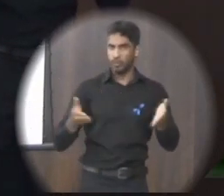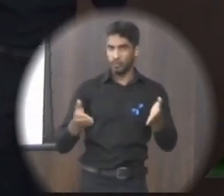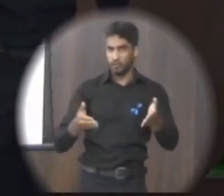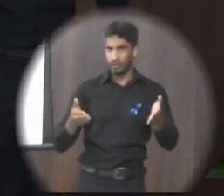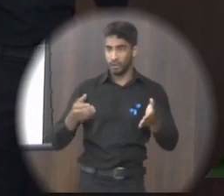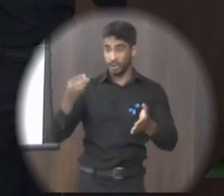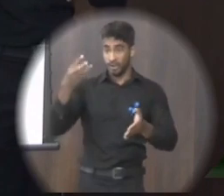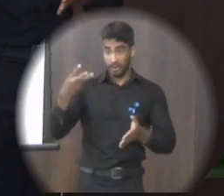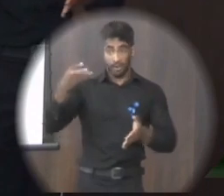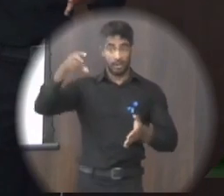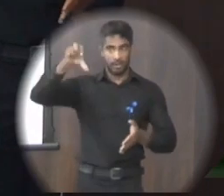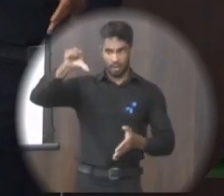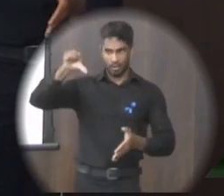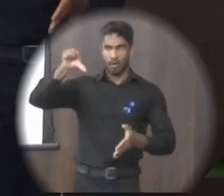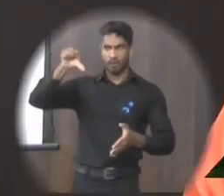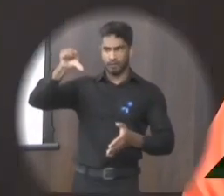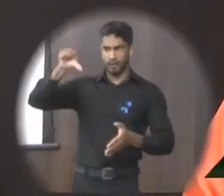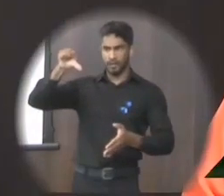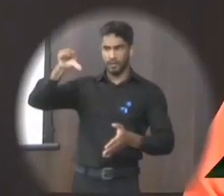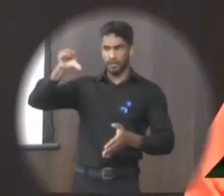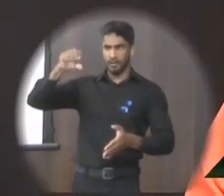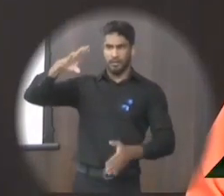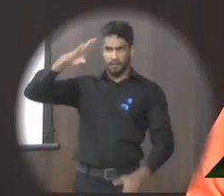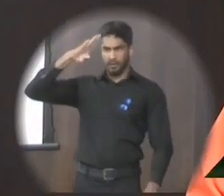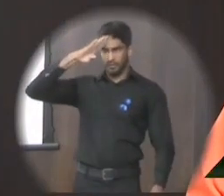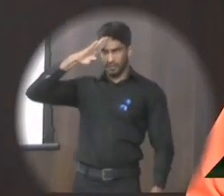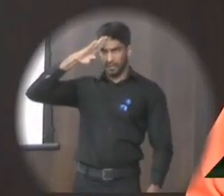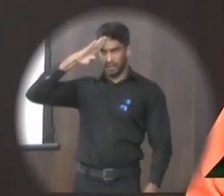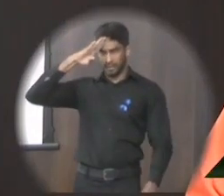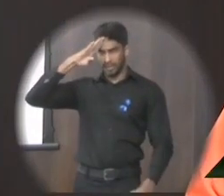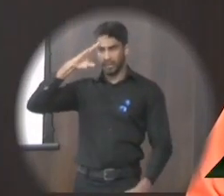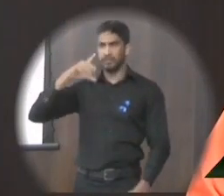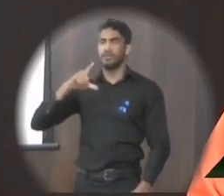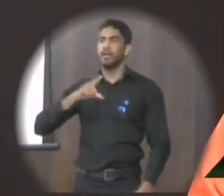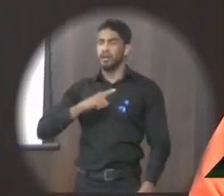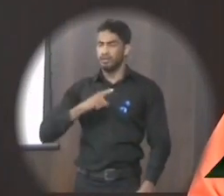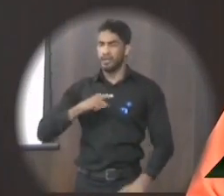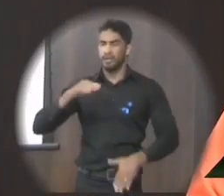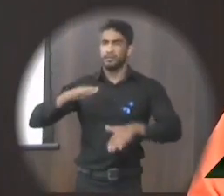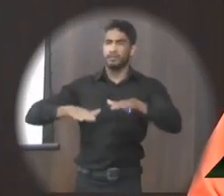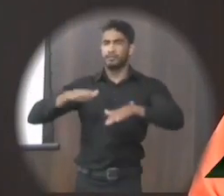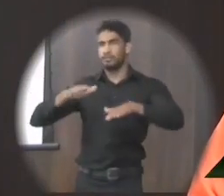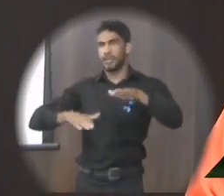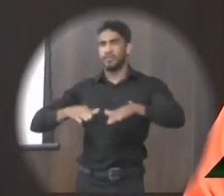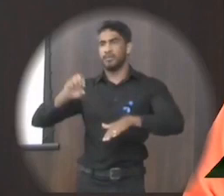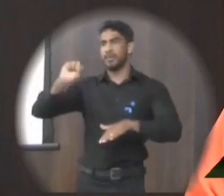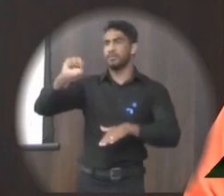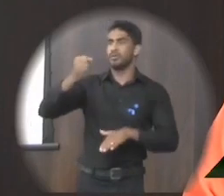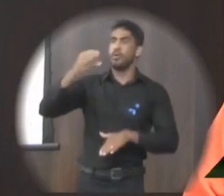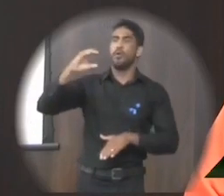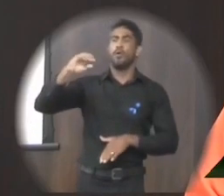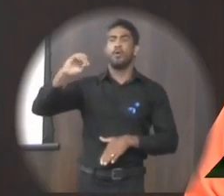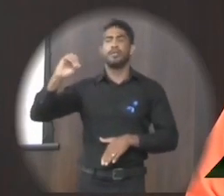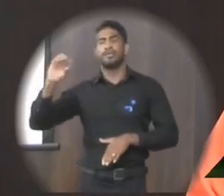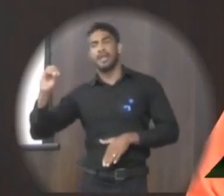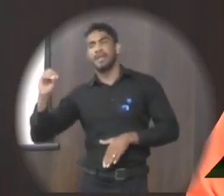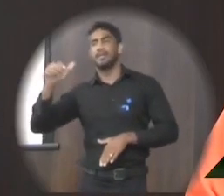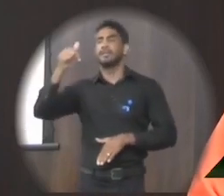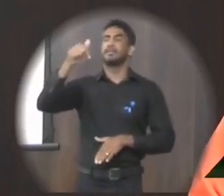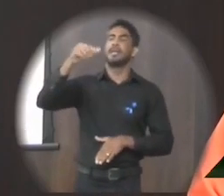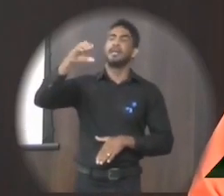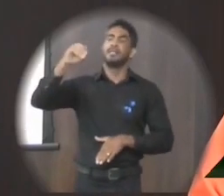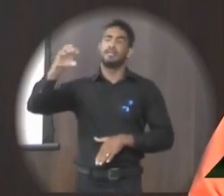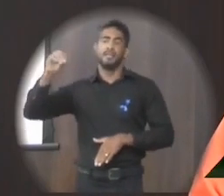39 militares, incluindo a mim, atendemos uma média de 800, 700 e